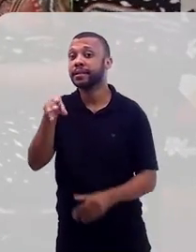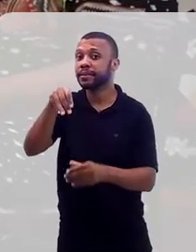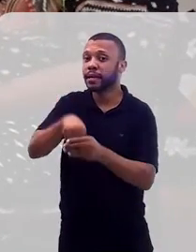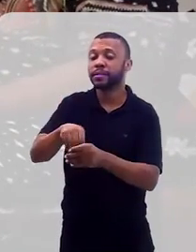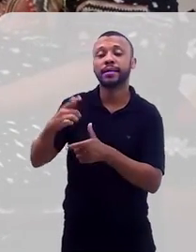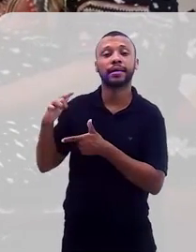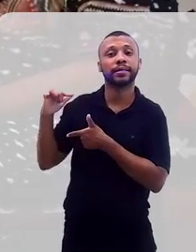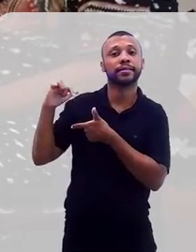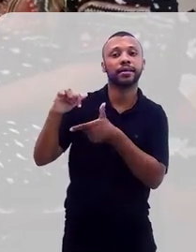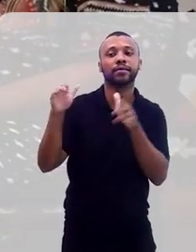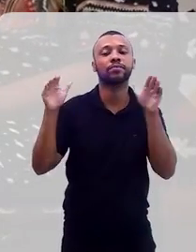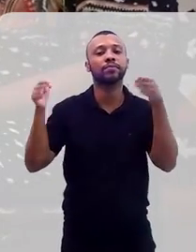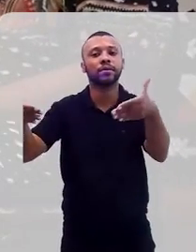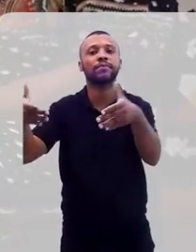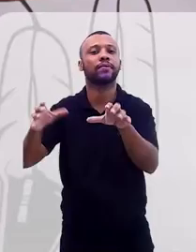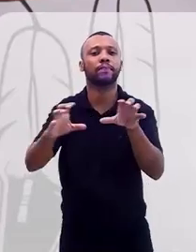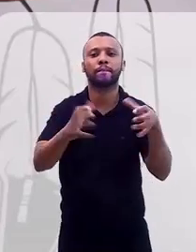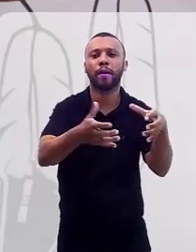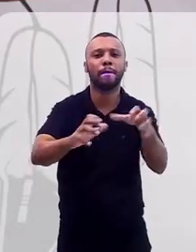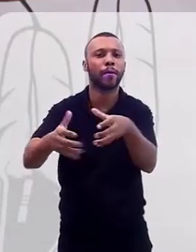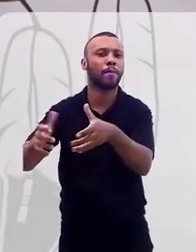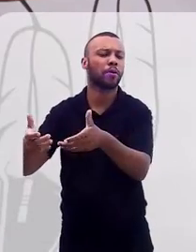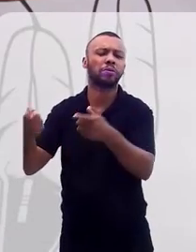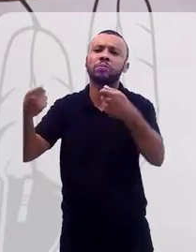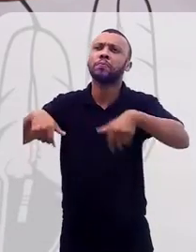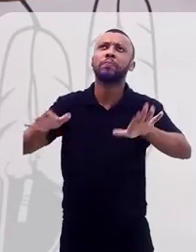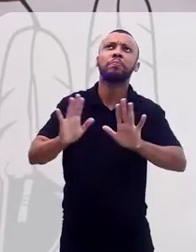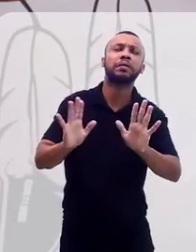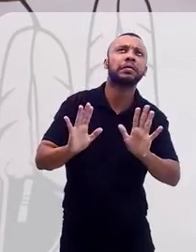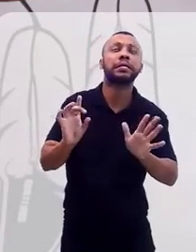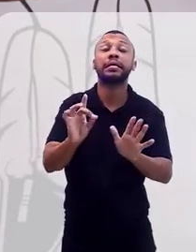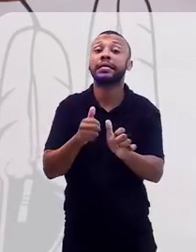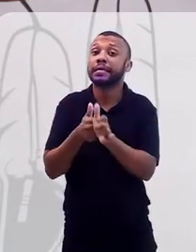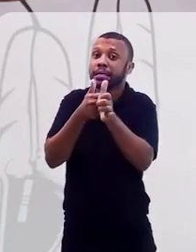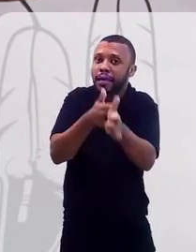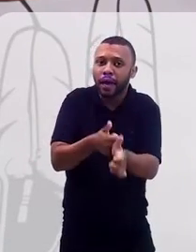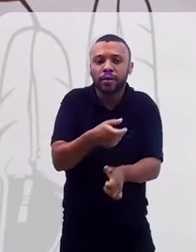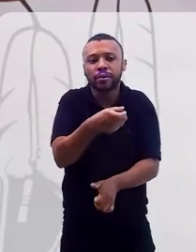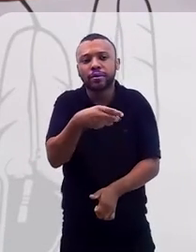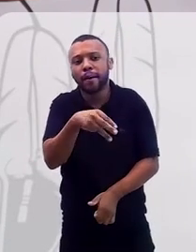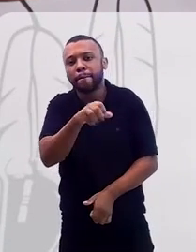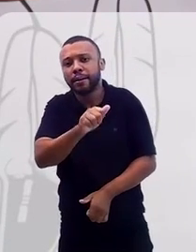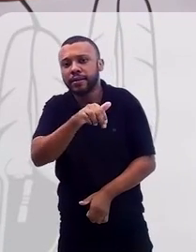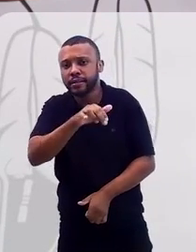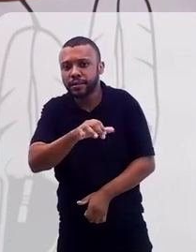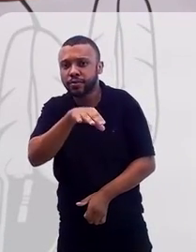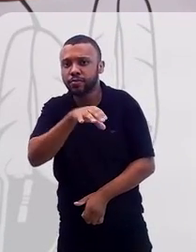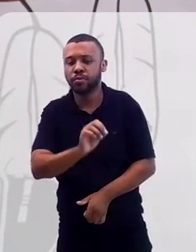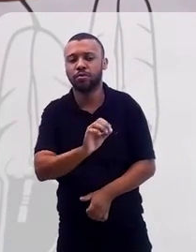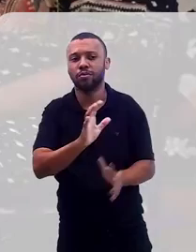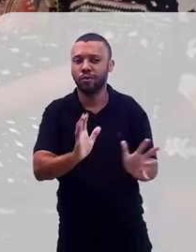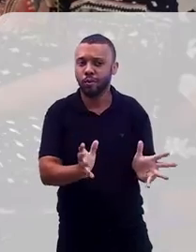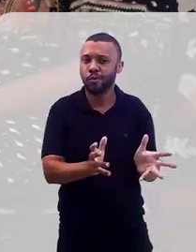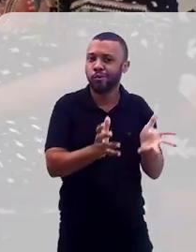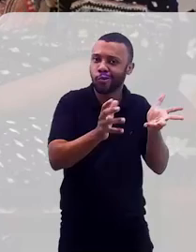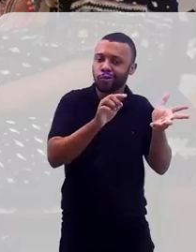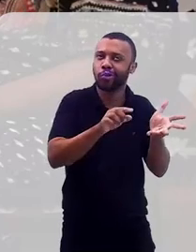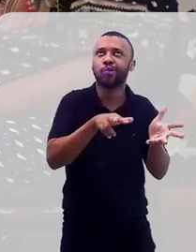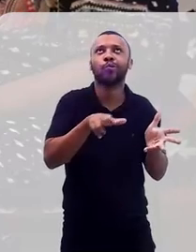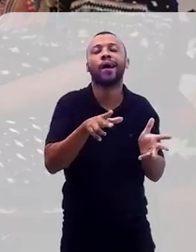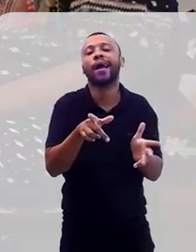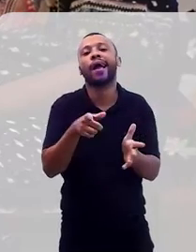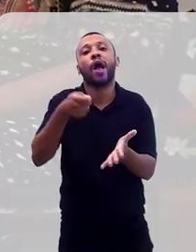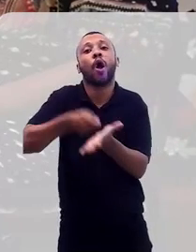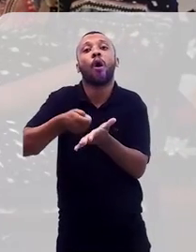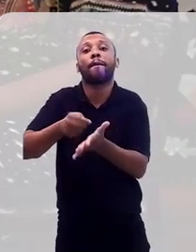naquela naquela tradição né perfeito então não necessariamente Quem segue o chamanismo é um chaman perfeito quer